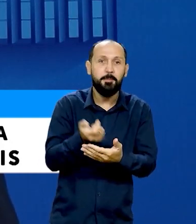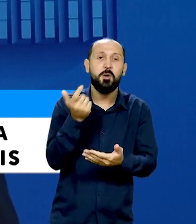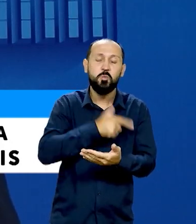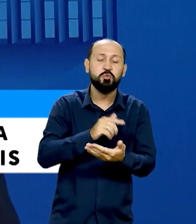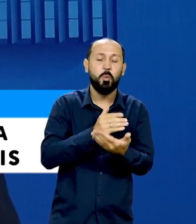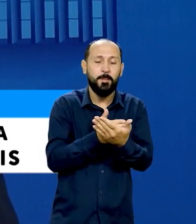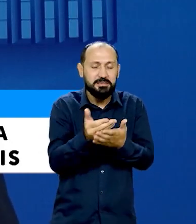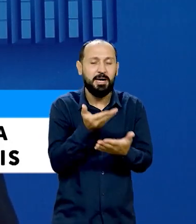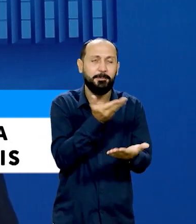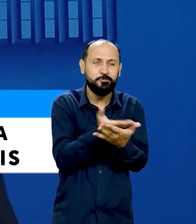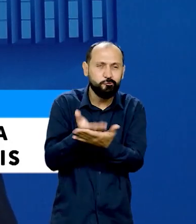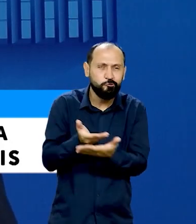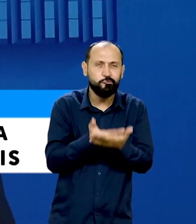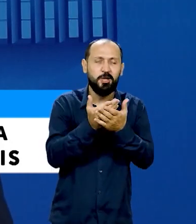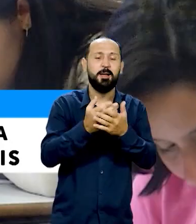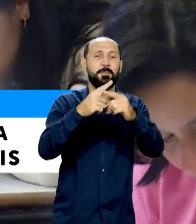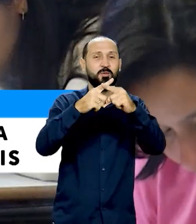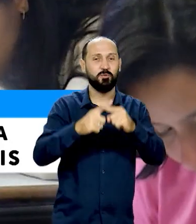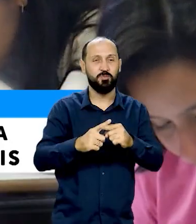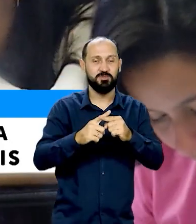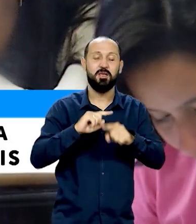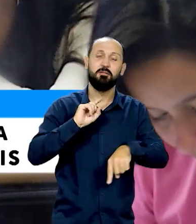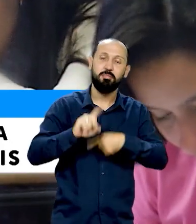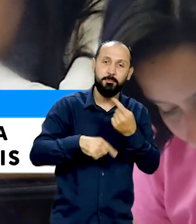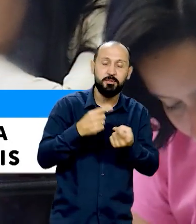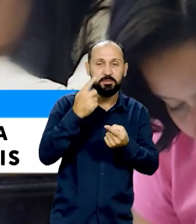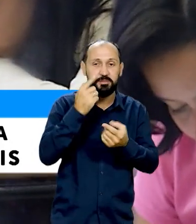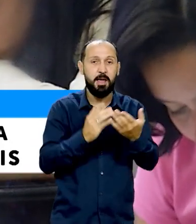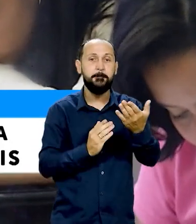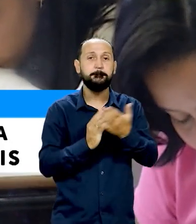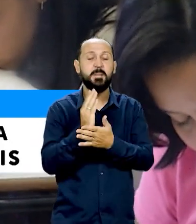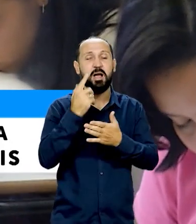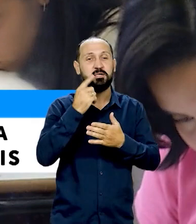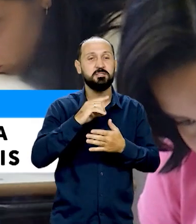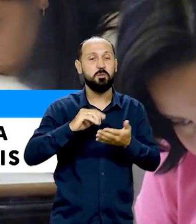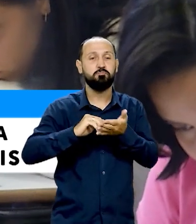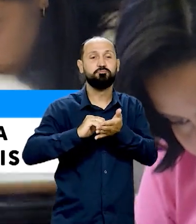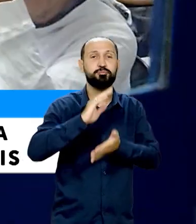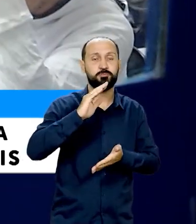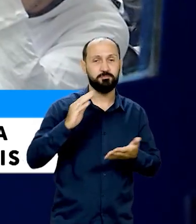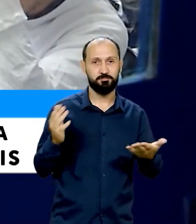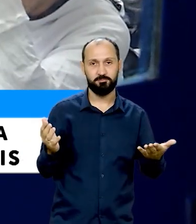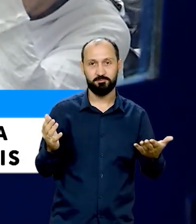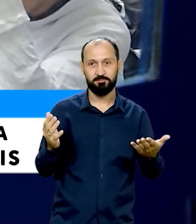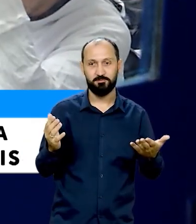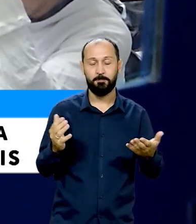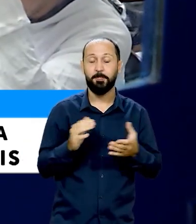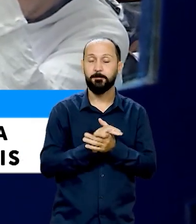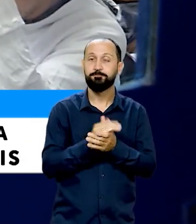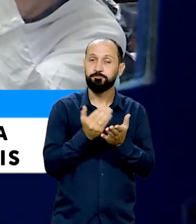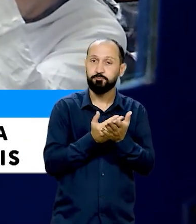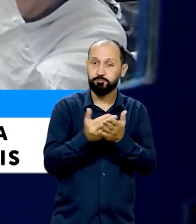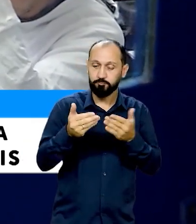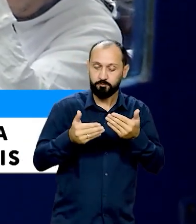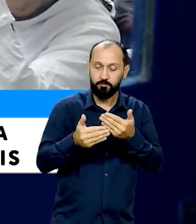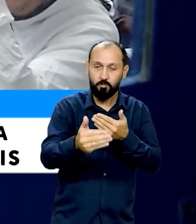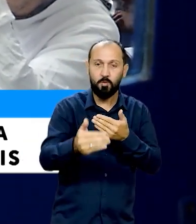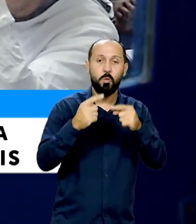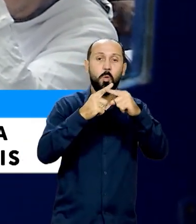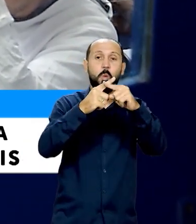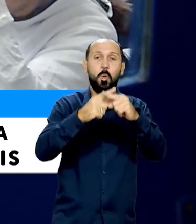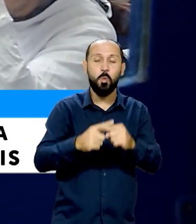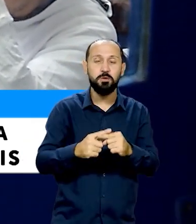dinheiro, para se preparar para os concursos e depois, mesmo sendo aprovados, são eliminados. A partir de agora,